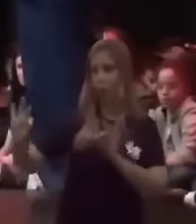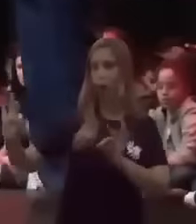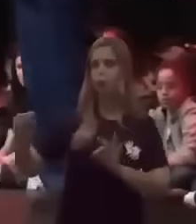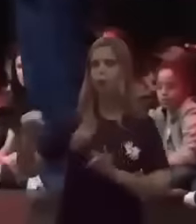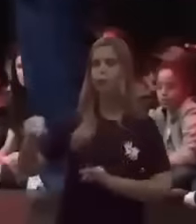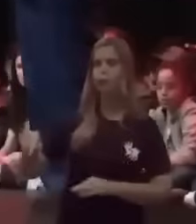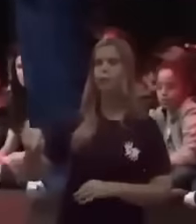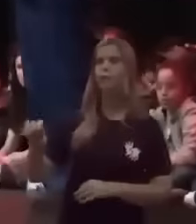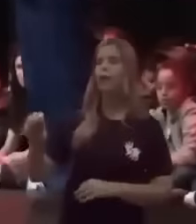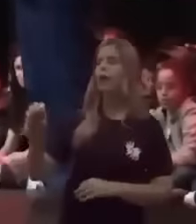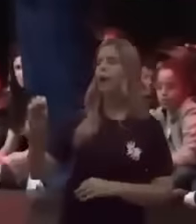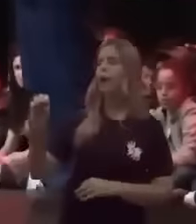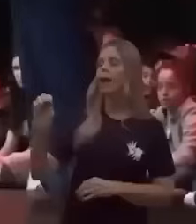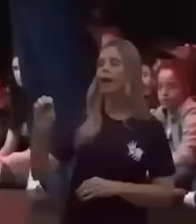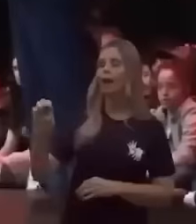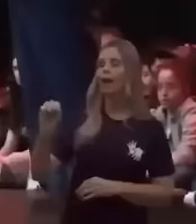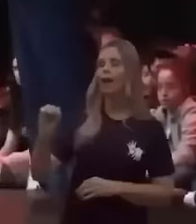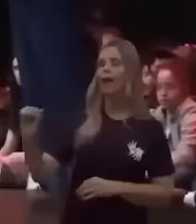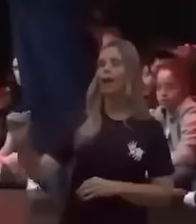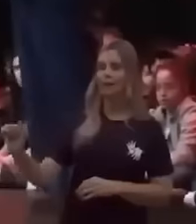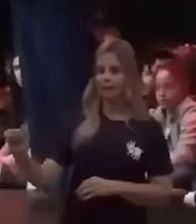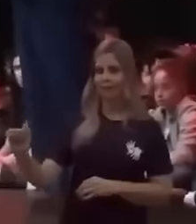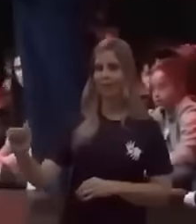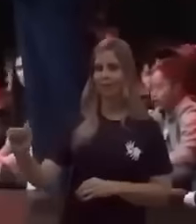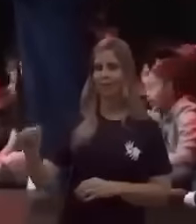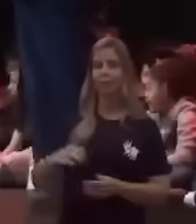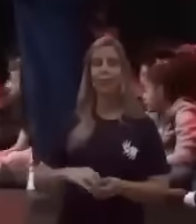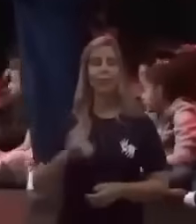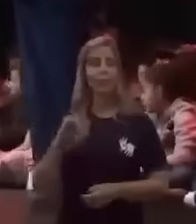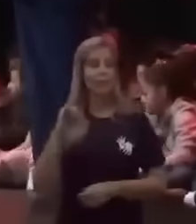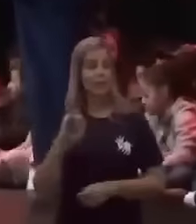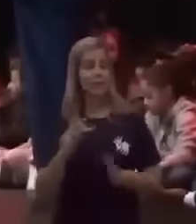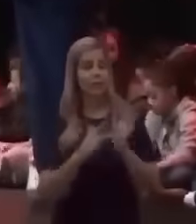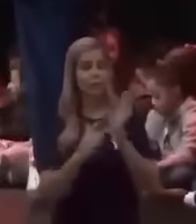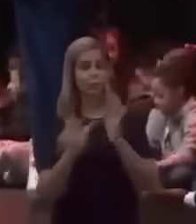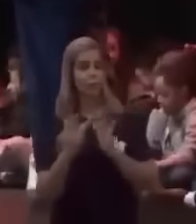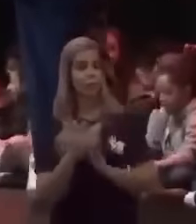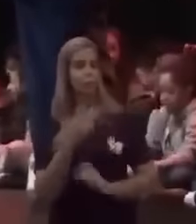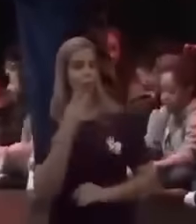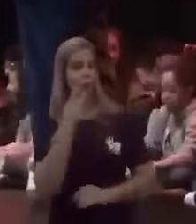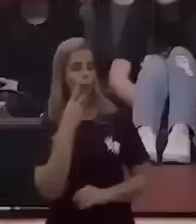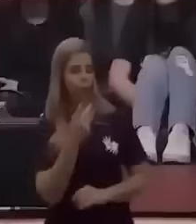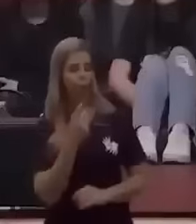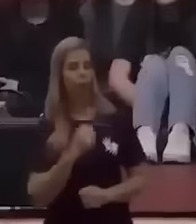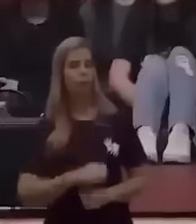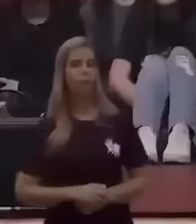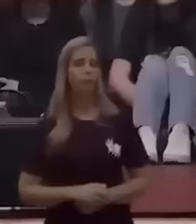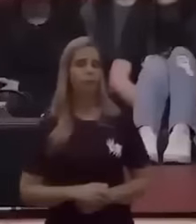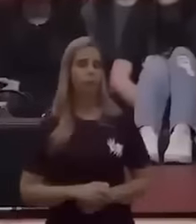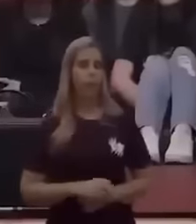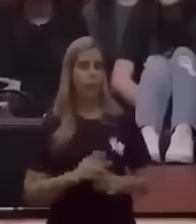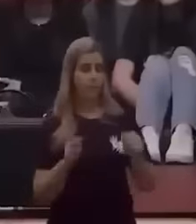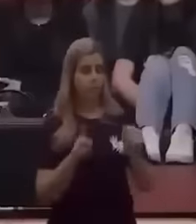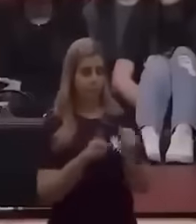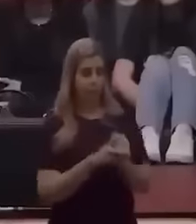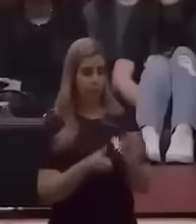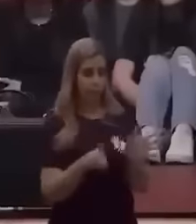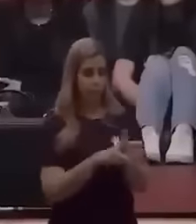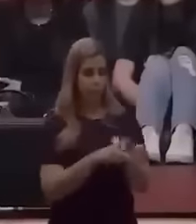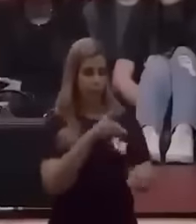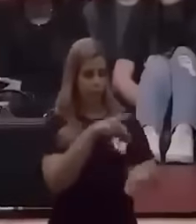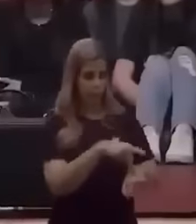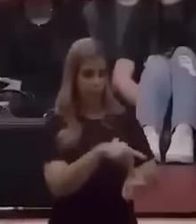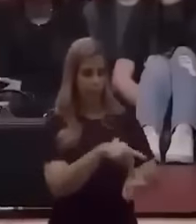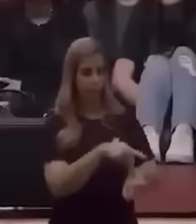essa Bíblia. Se Jesus tivesse a intenção de dizer que Pedro era pedra, ele teria dito: eu também te digo que tu